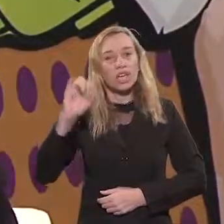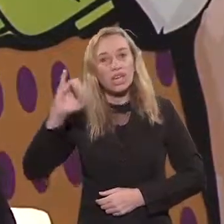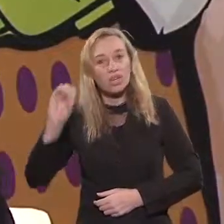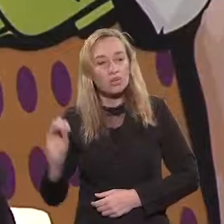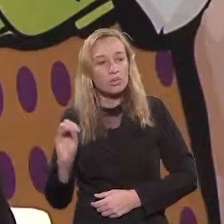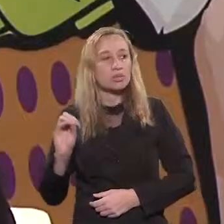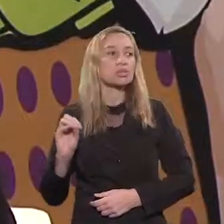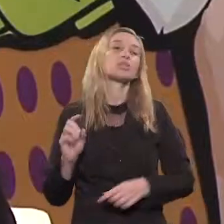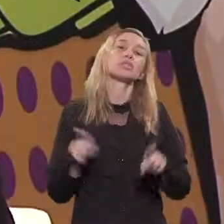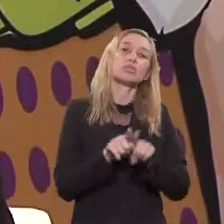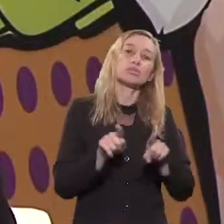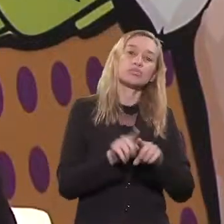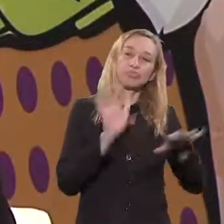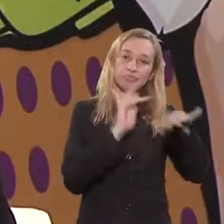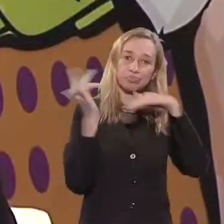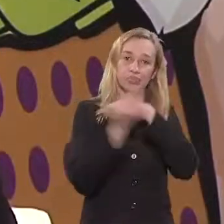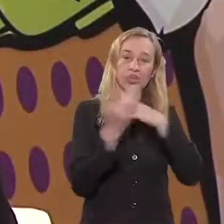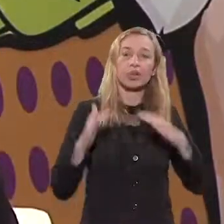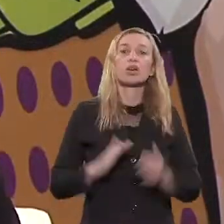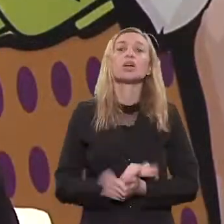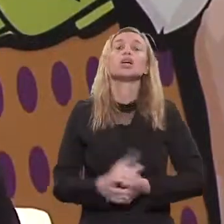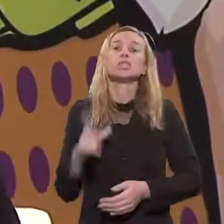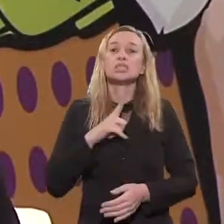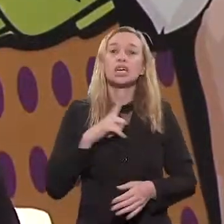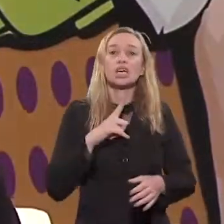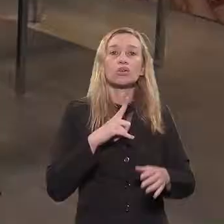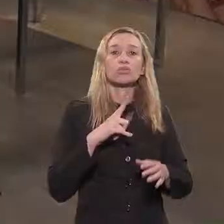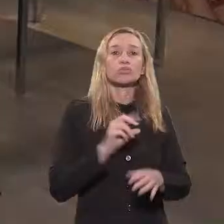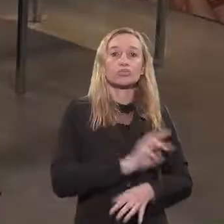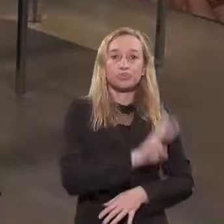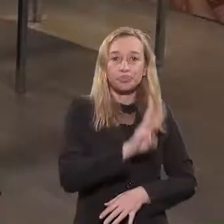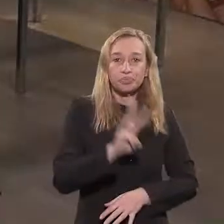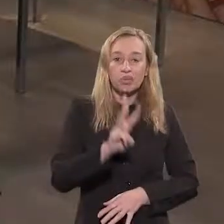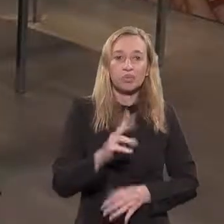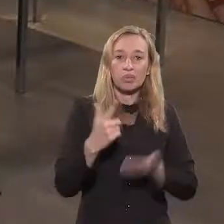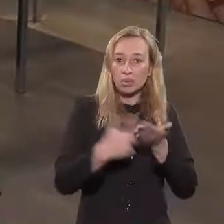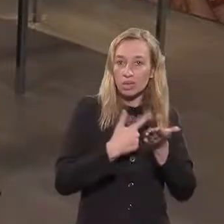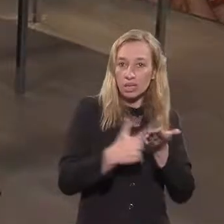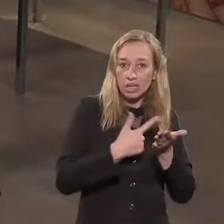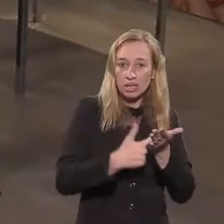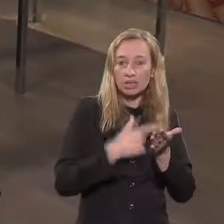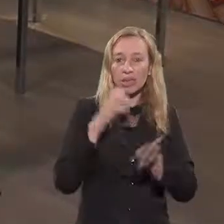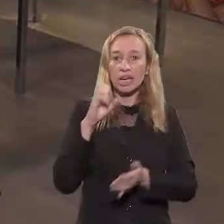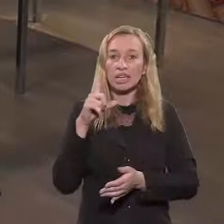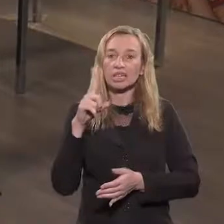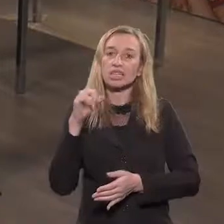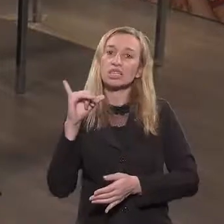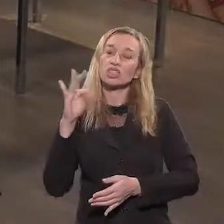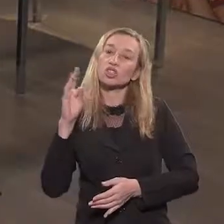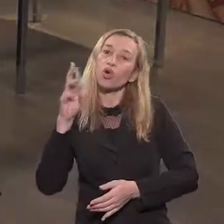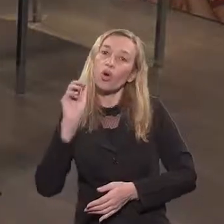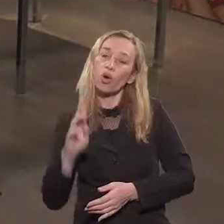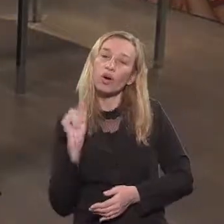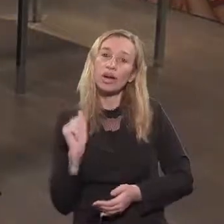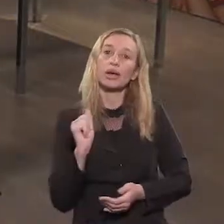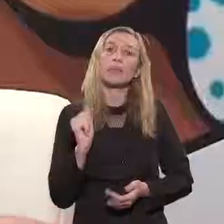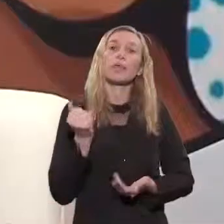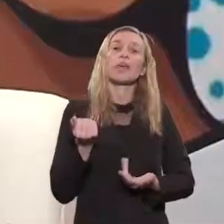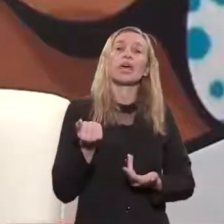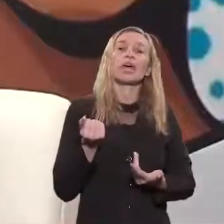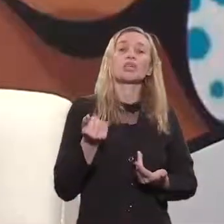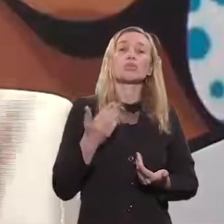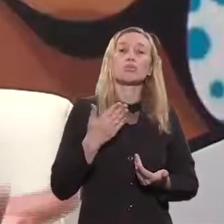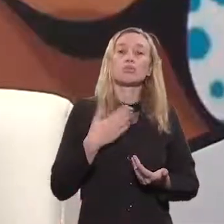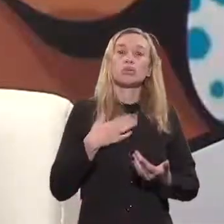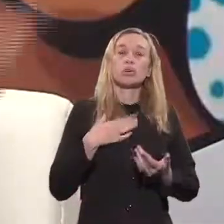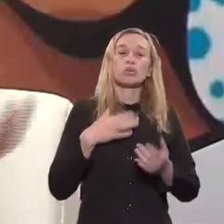também tem todos os contatos pela rede social. E você, André? Eu tenho um site, meus livros são publicados por editoras